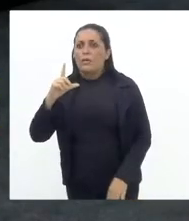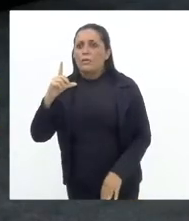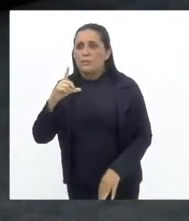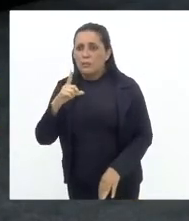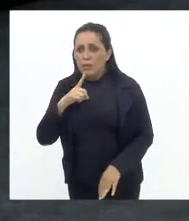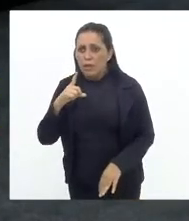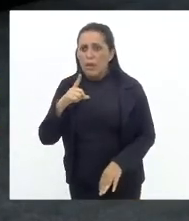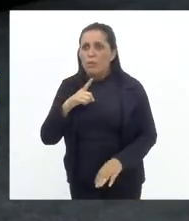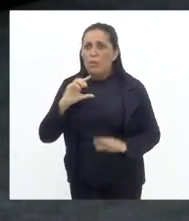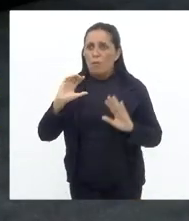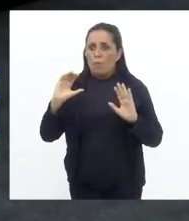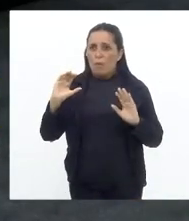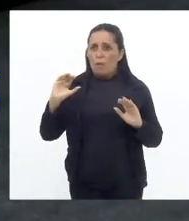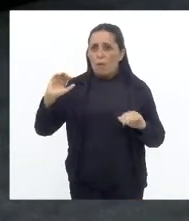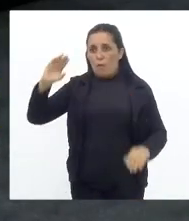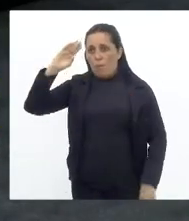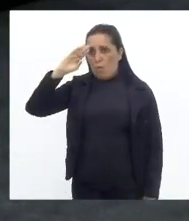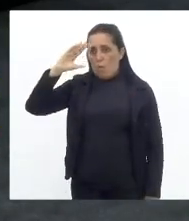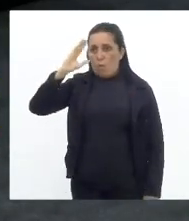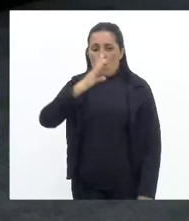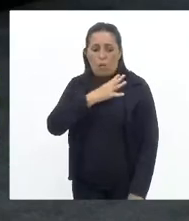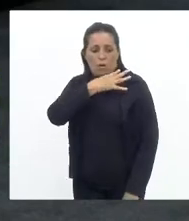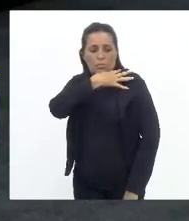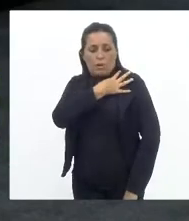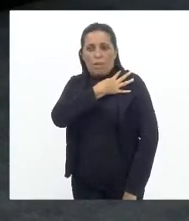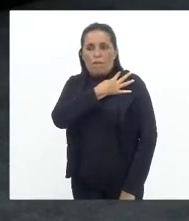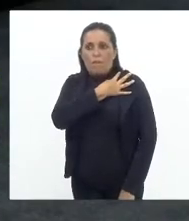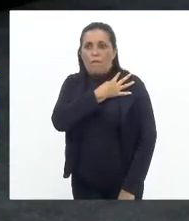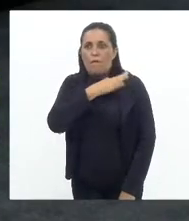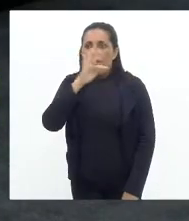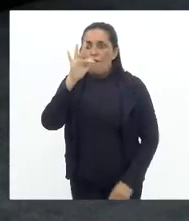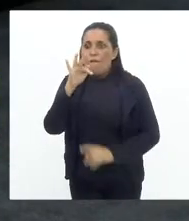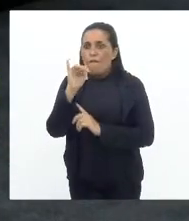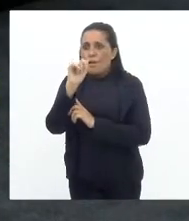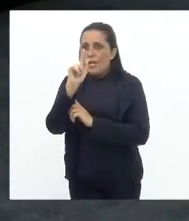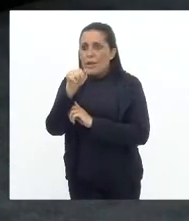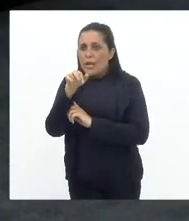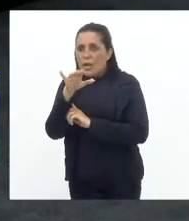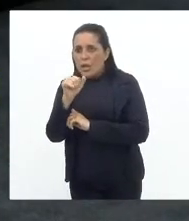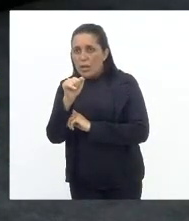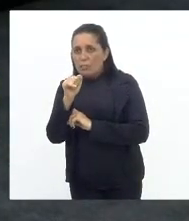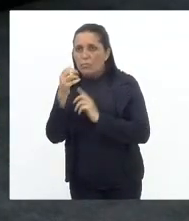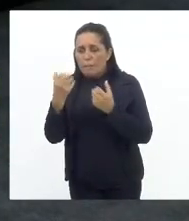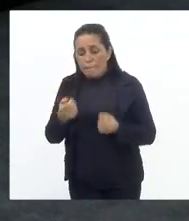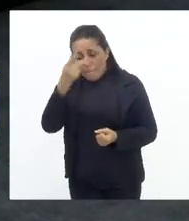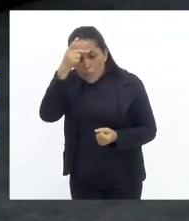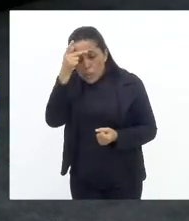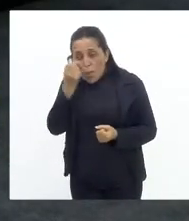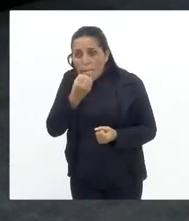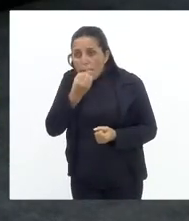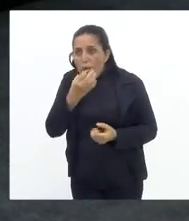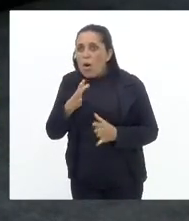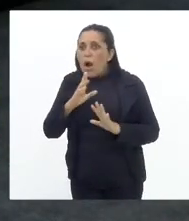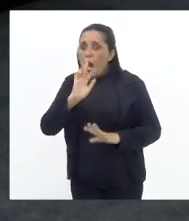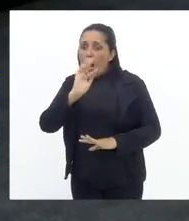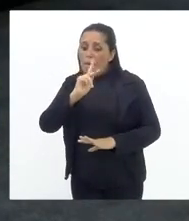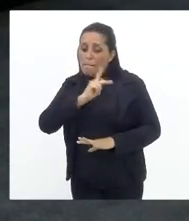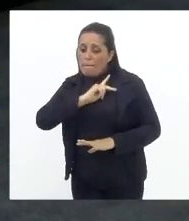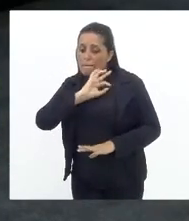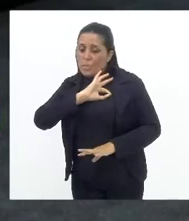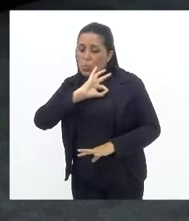Coronel Figueiredo to Conrad isso o que assumiu idem é uma pessoa de bem a polícia